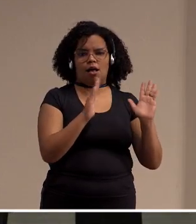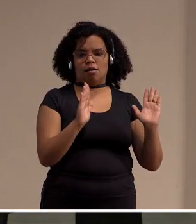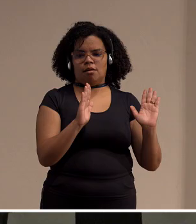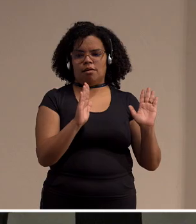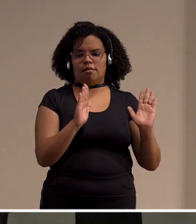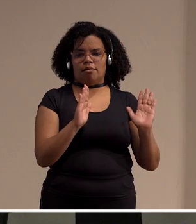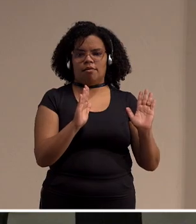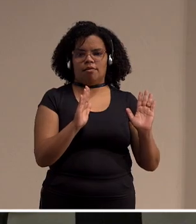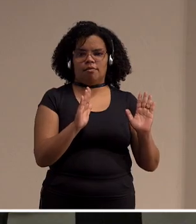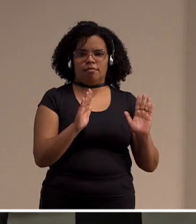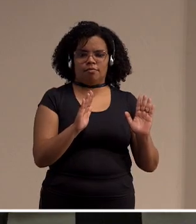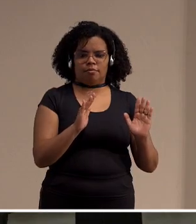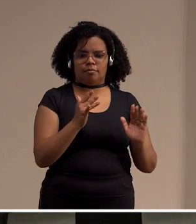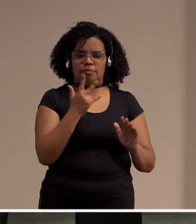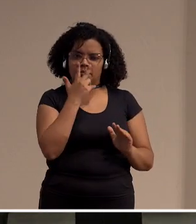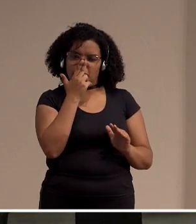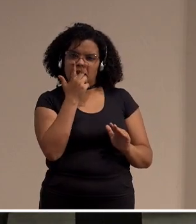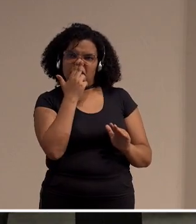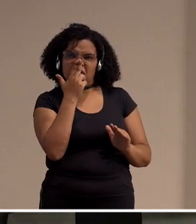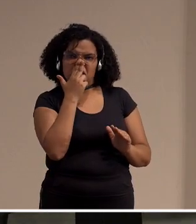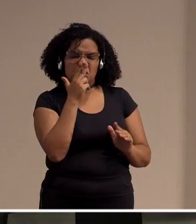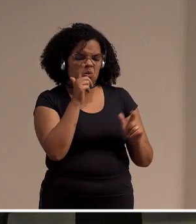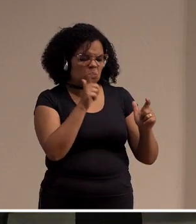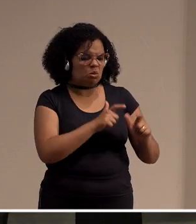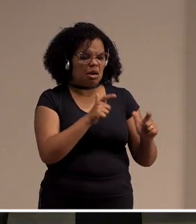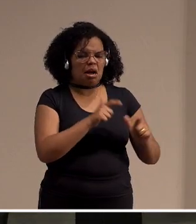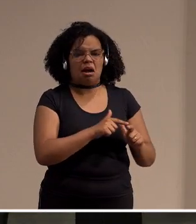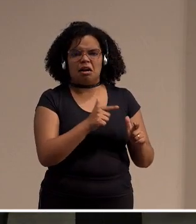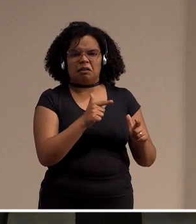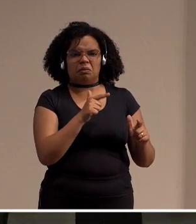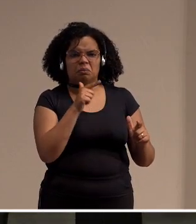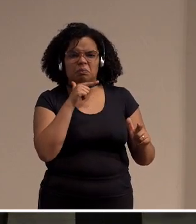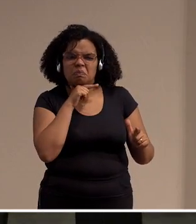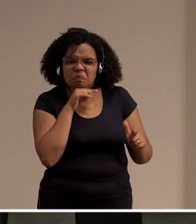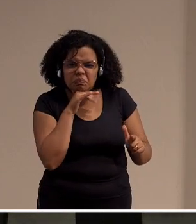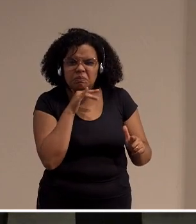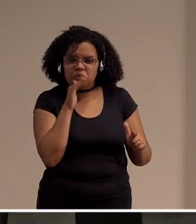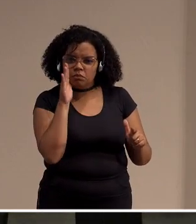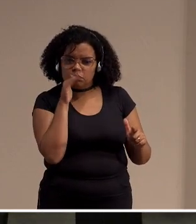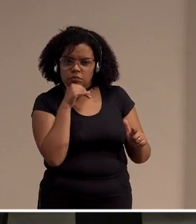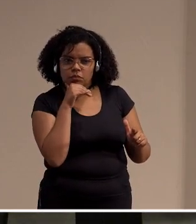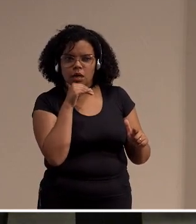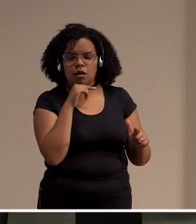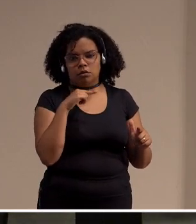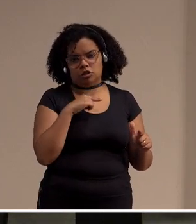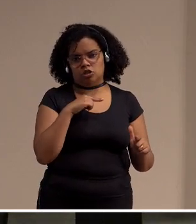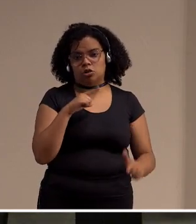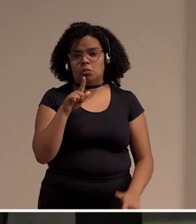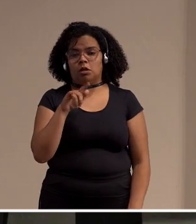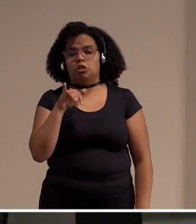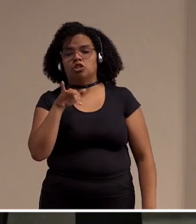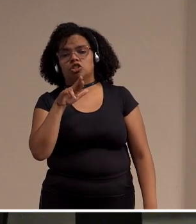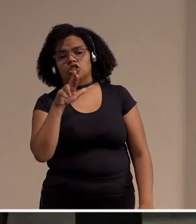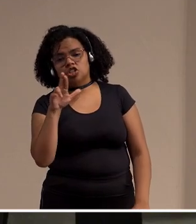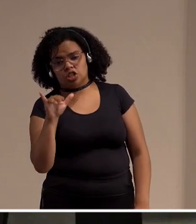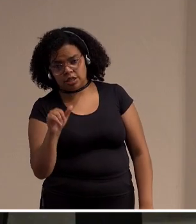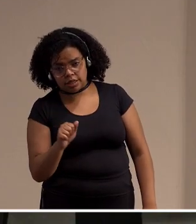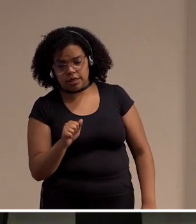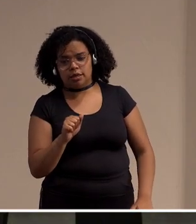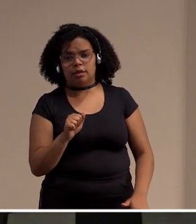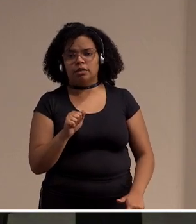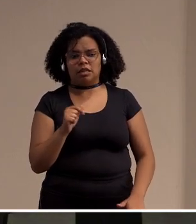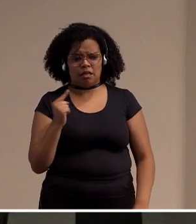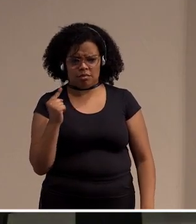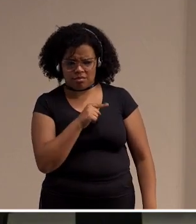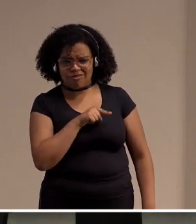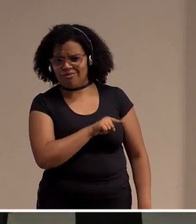cidade, estranhamente, assim, tipo, e ficava até uma gíria na cidade que era: não